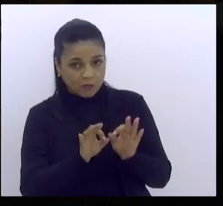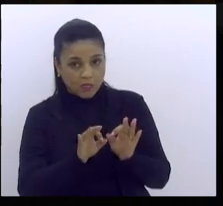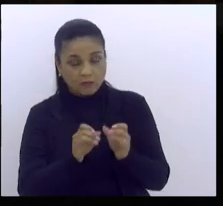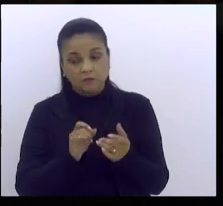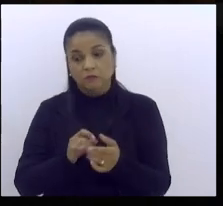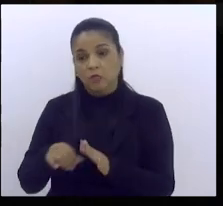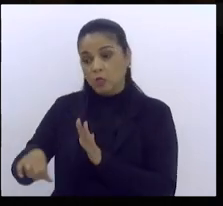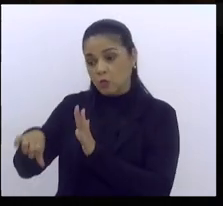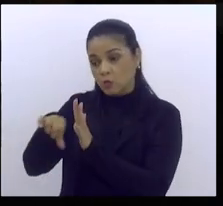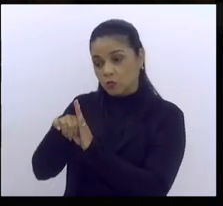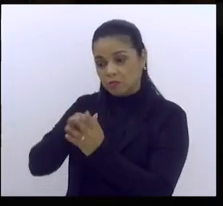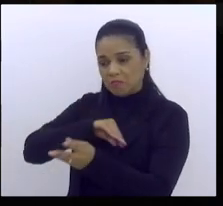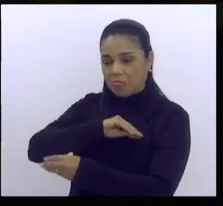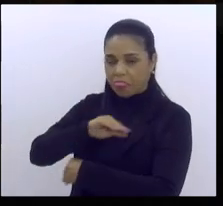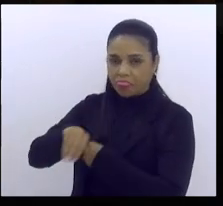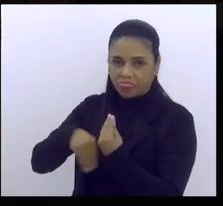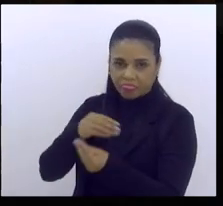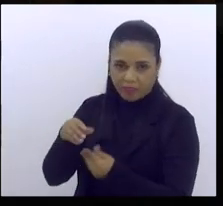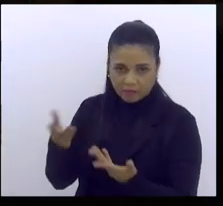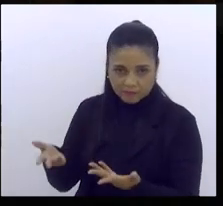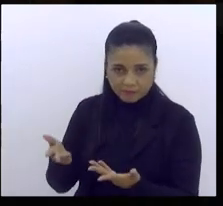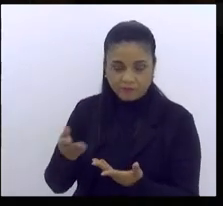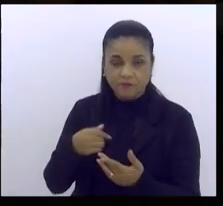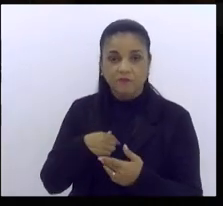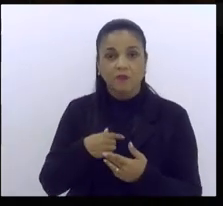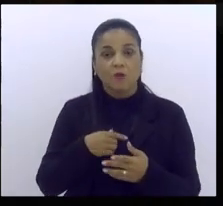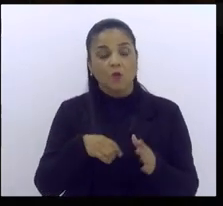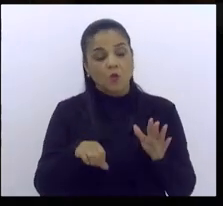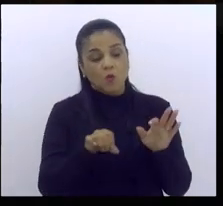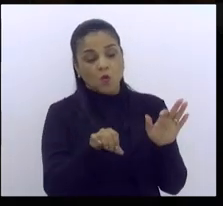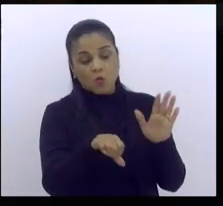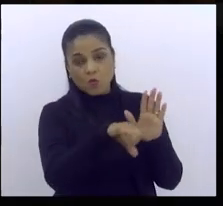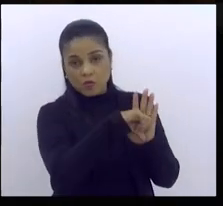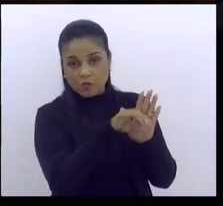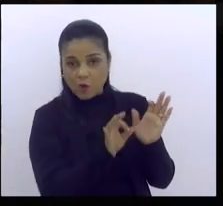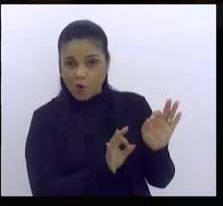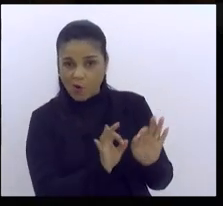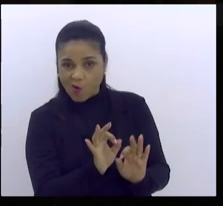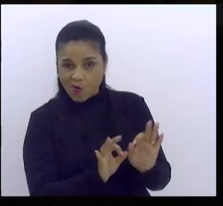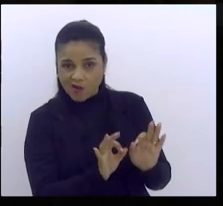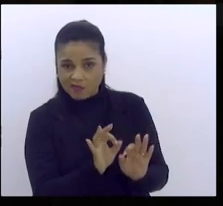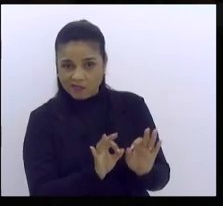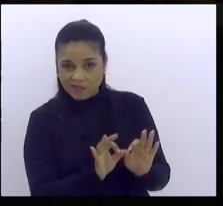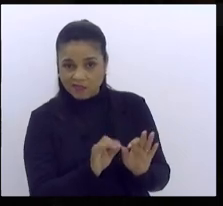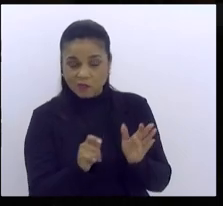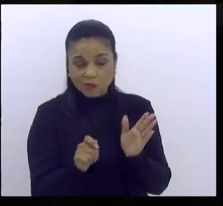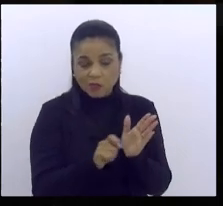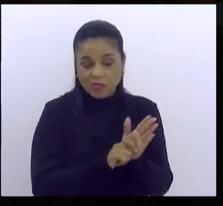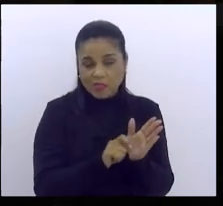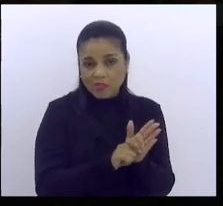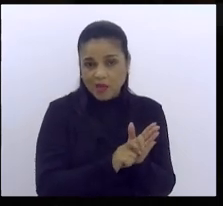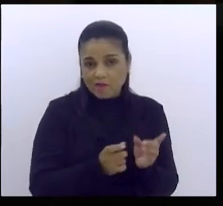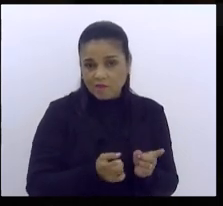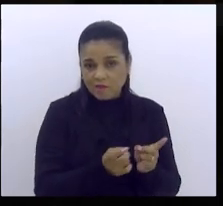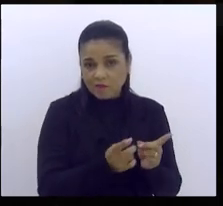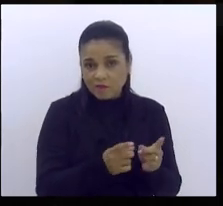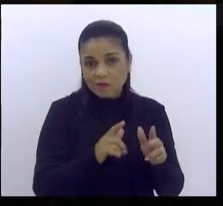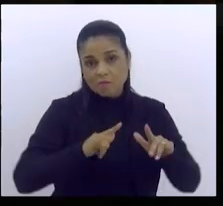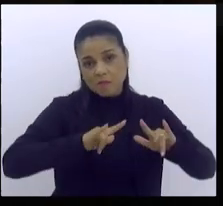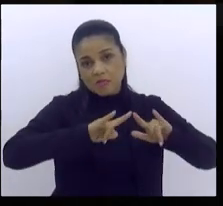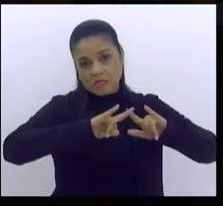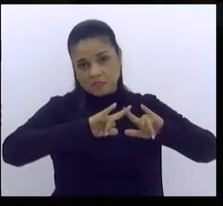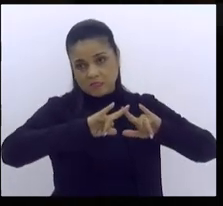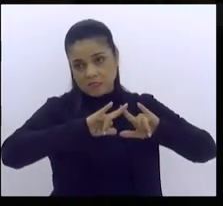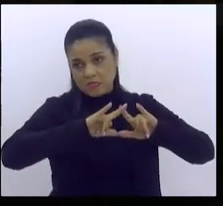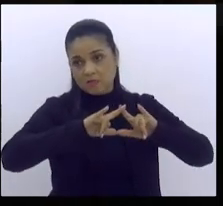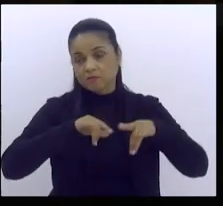o crime desorganizado. A face do crime organizado é o narcotráfico e a milícia. E